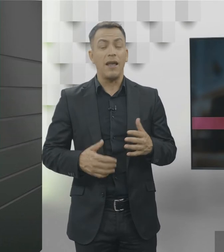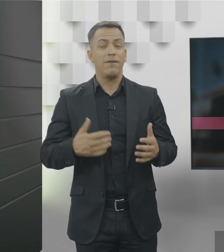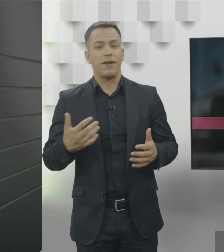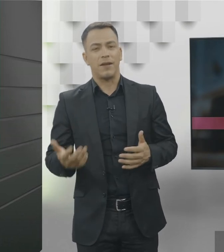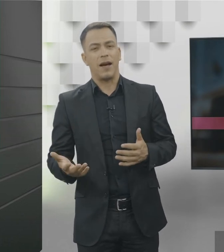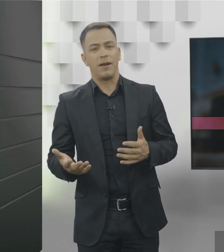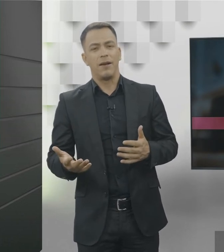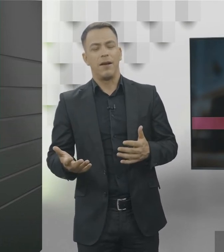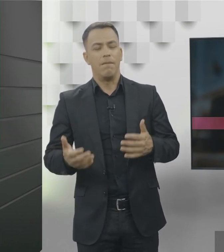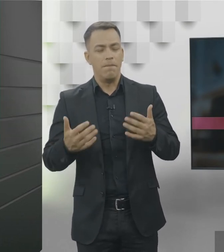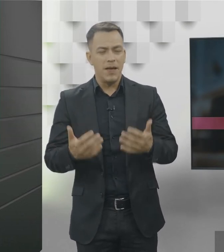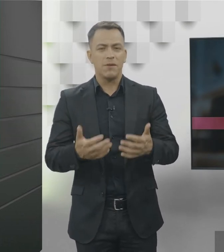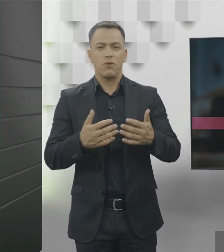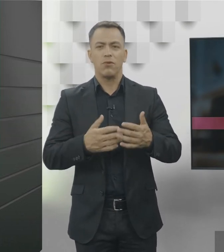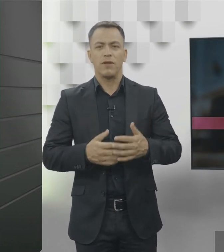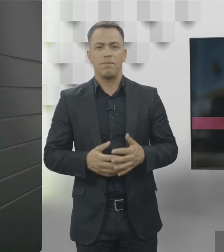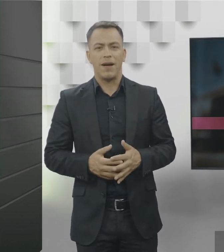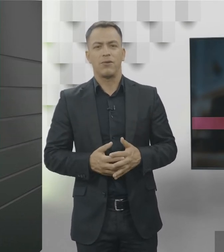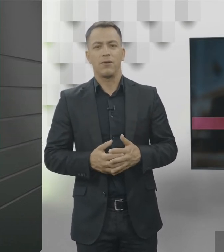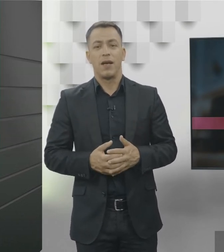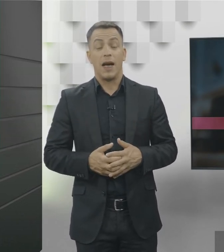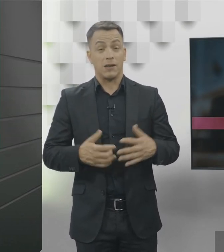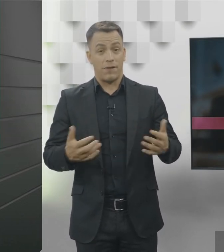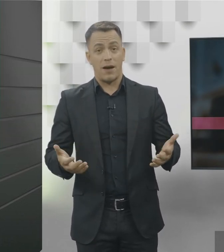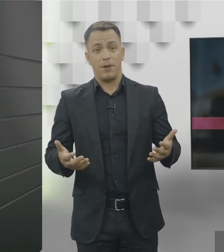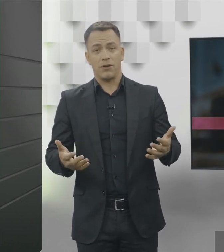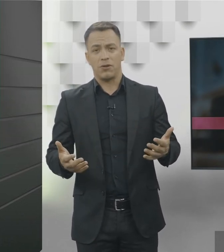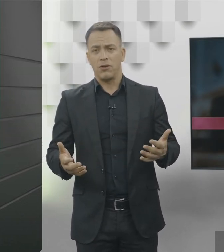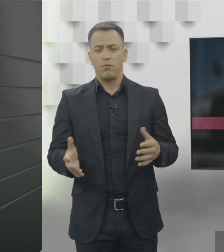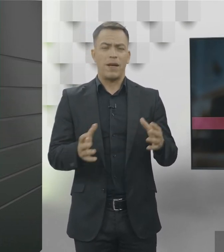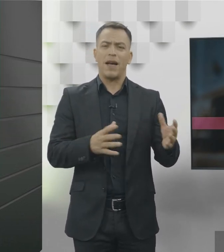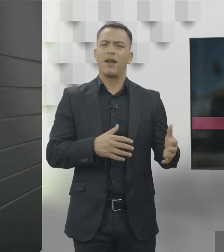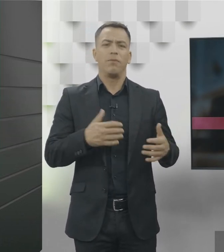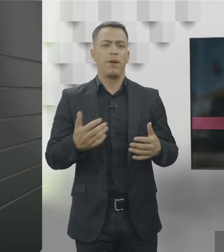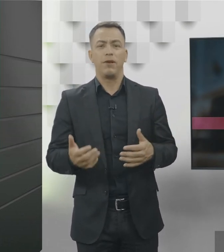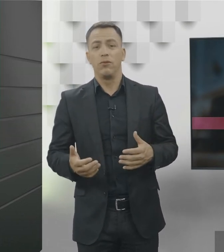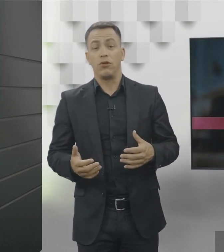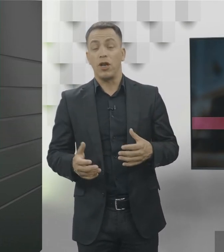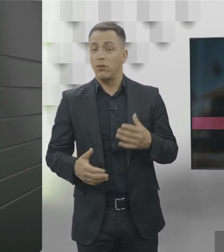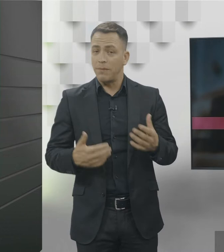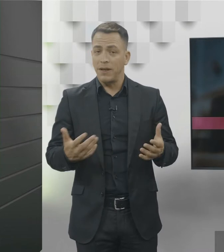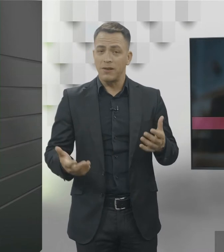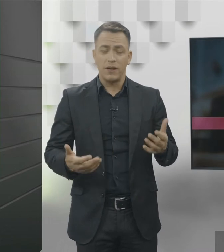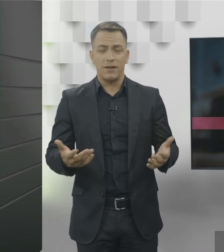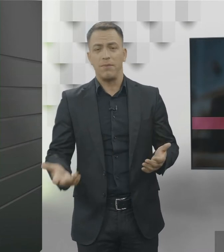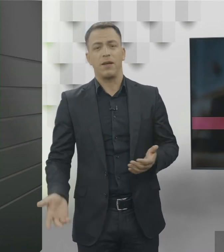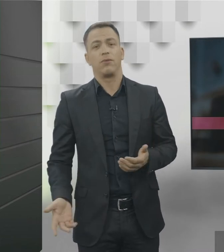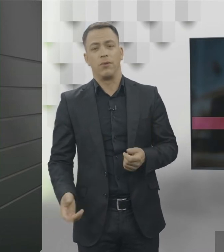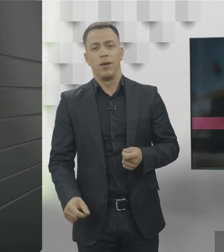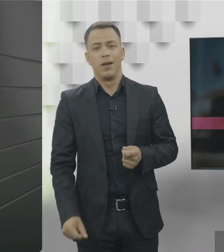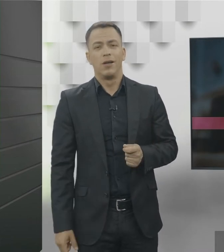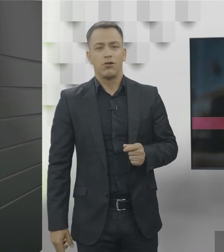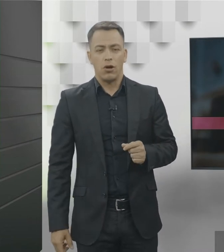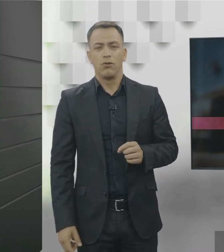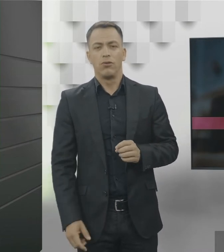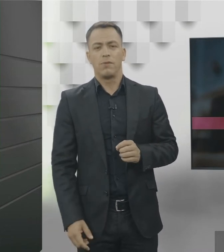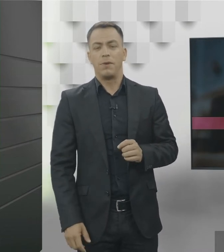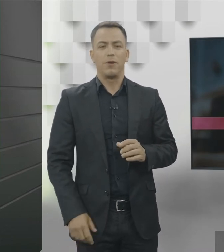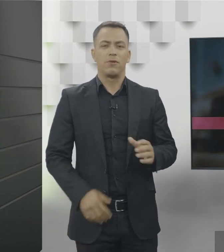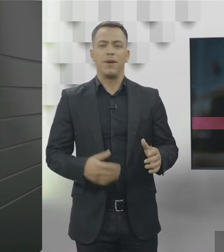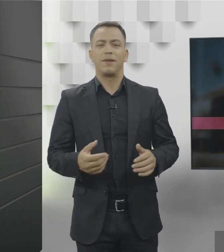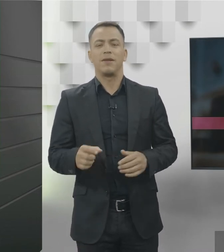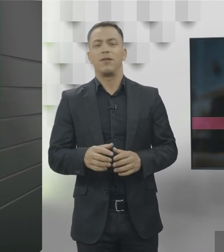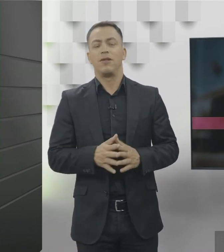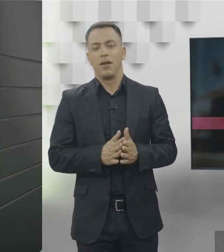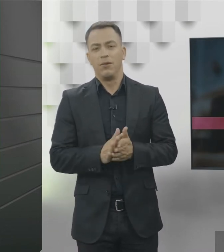se reinventar. Mesmo com os impactos, as fábricas superaram o período e já contabilizam crescimento. Só nos